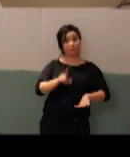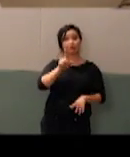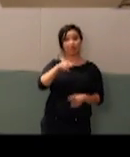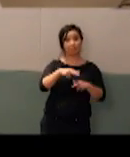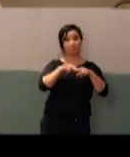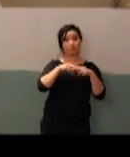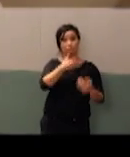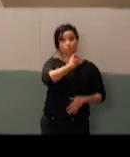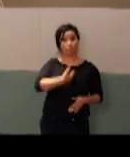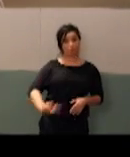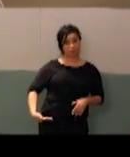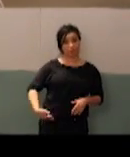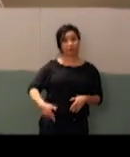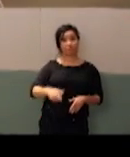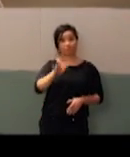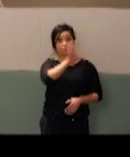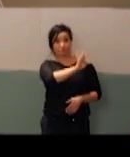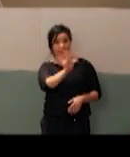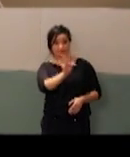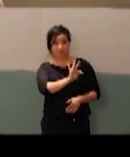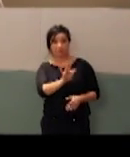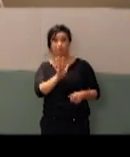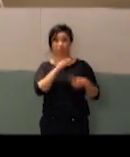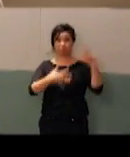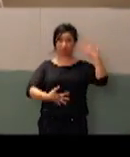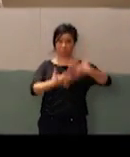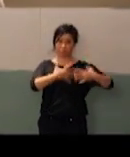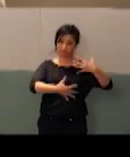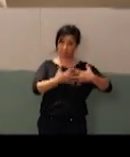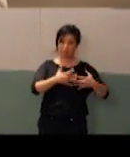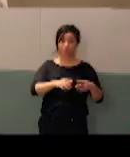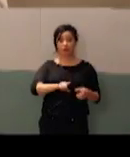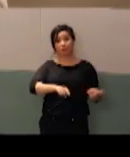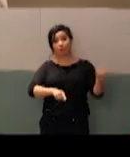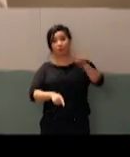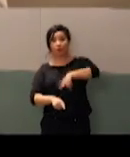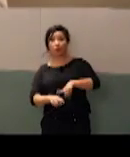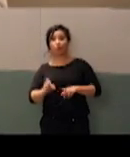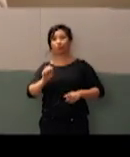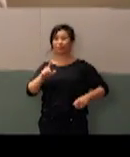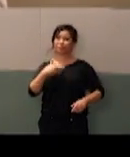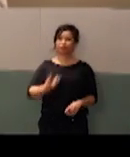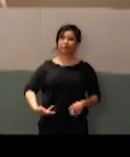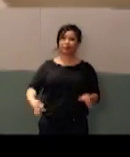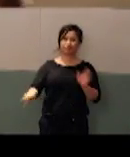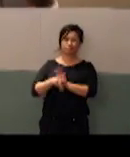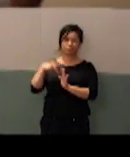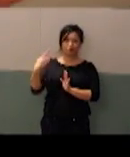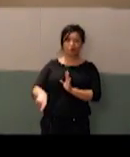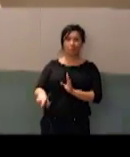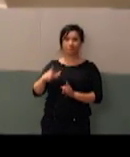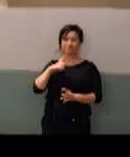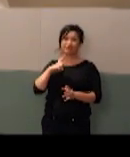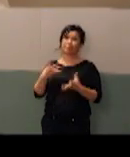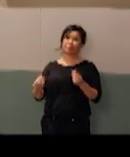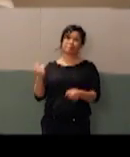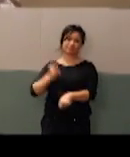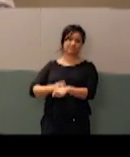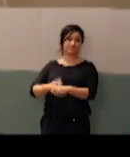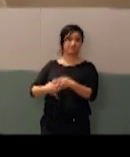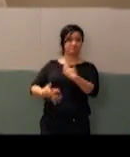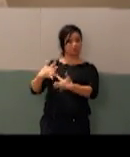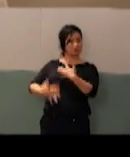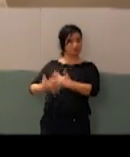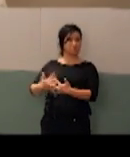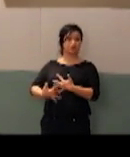esse modelo se esgotou, mas, em parte, pelo excesso de burocracia do governo local. E o discurso de todos nós é